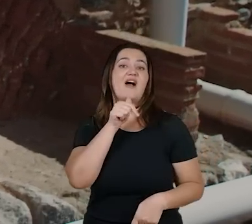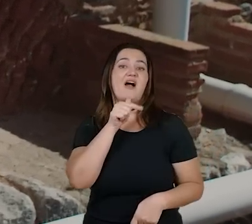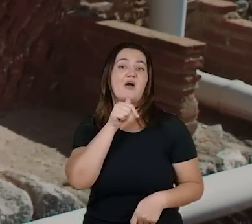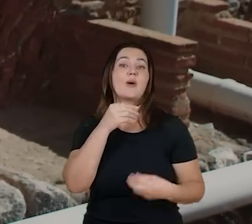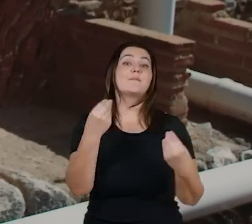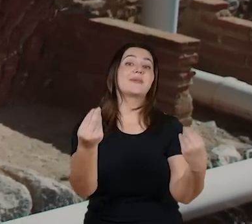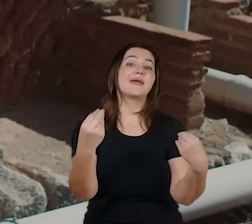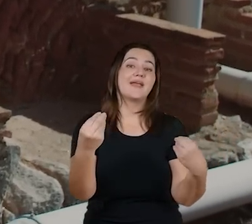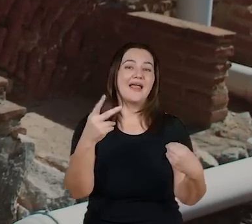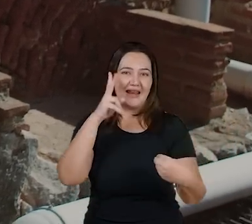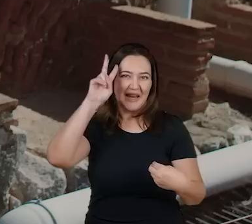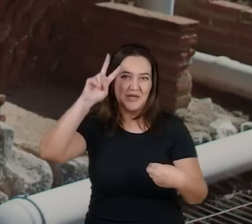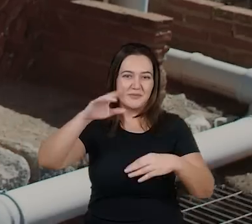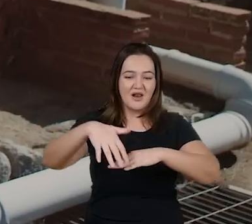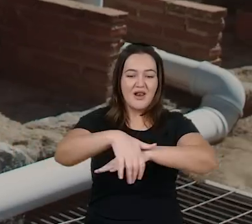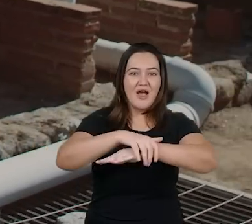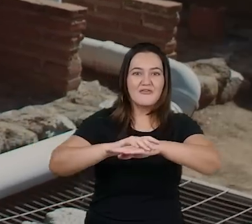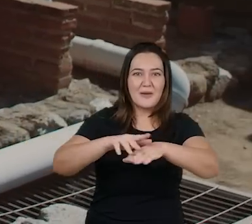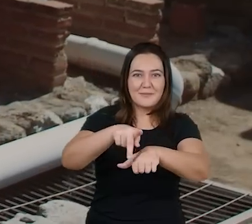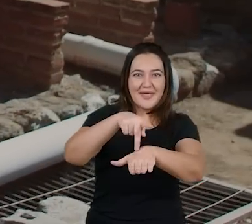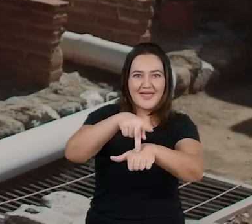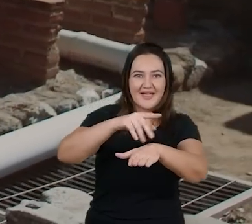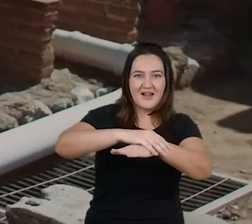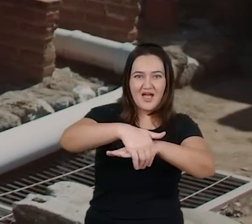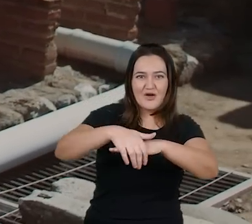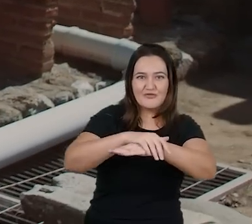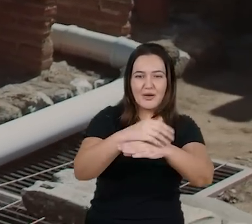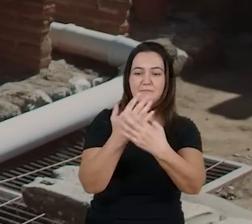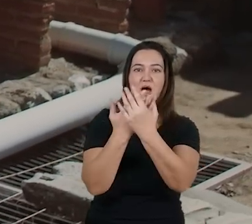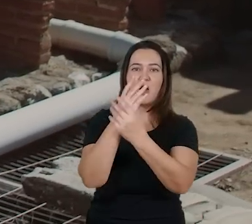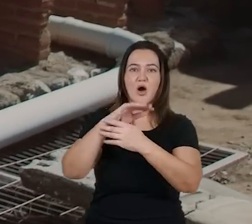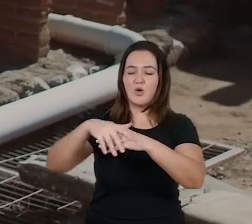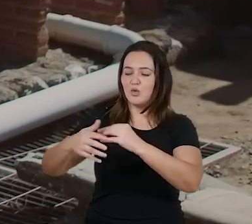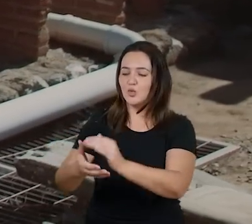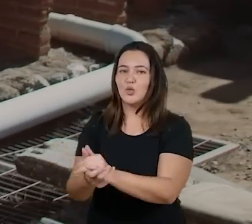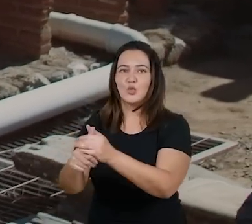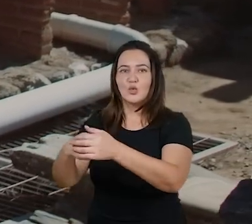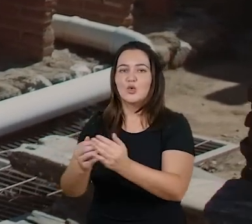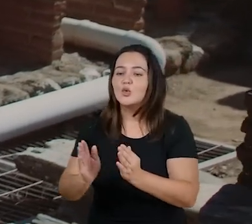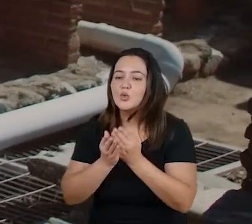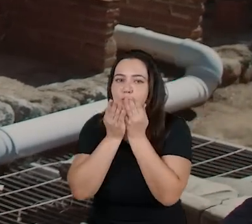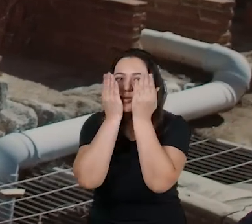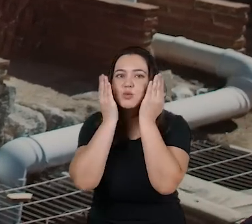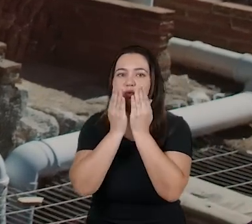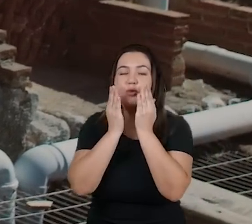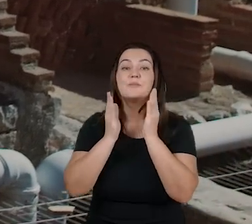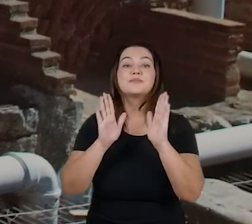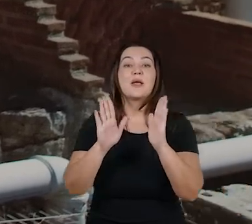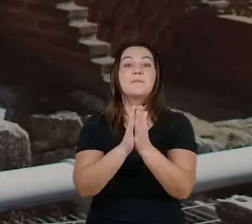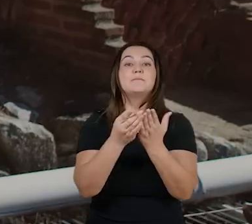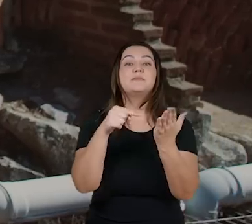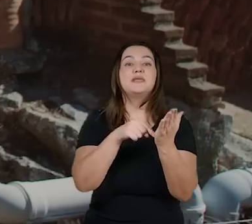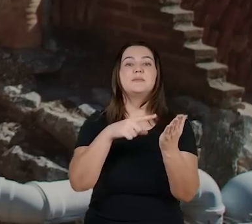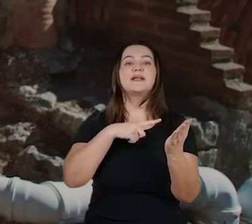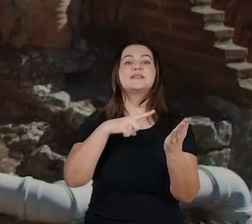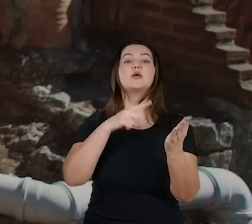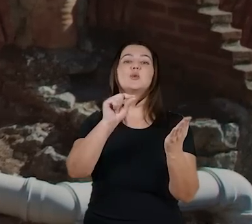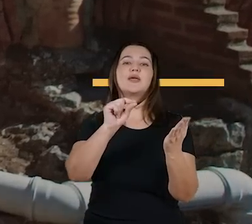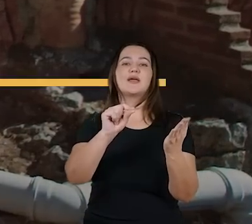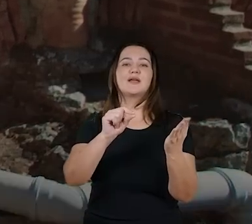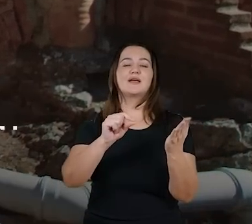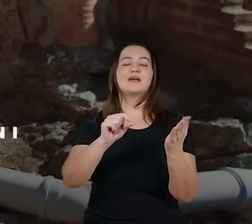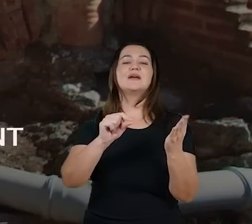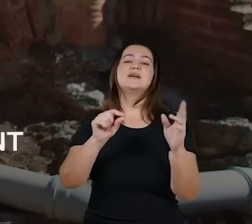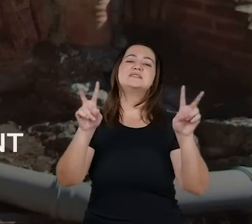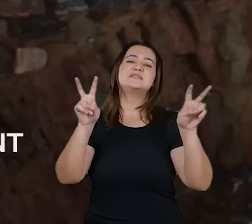o ritual da sinagoga. Você lembra, a Bíblia tem essa expressão, águas vivas, que significa a água que